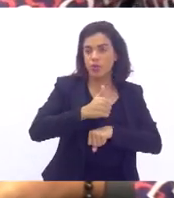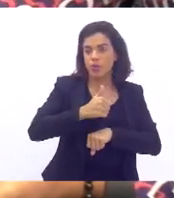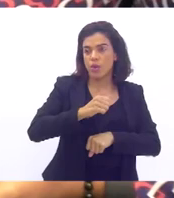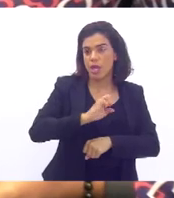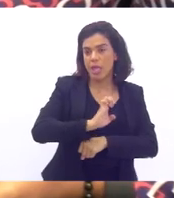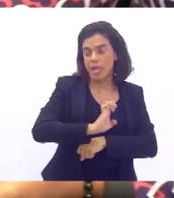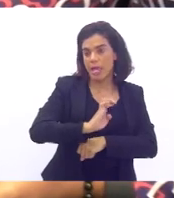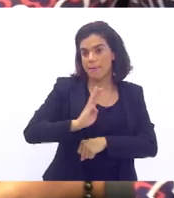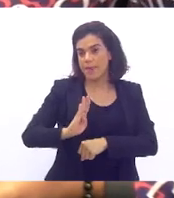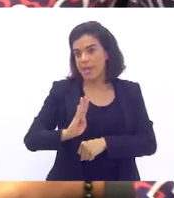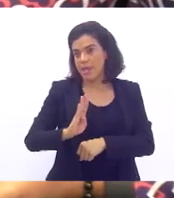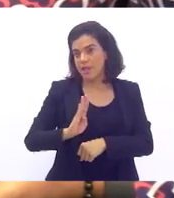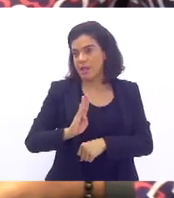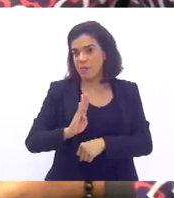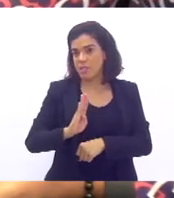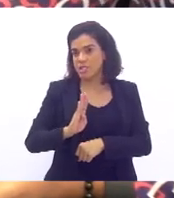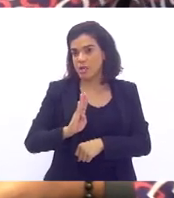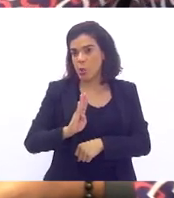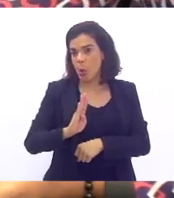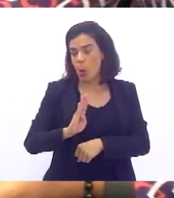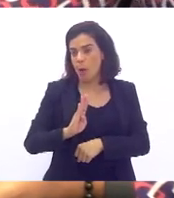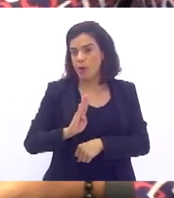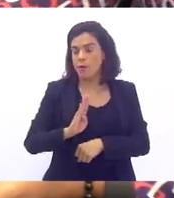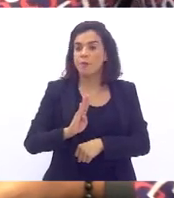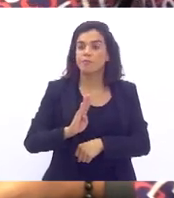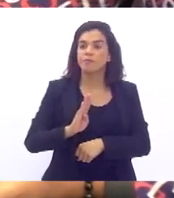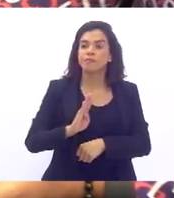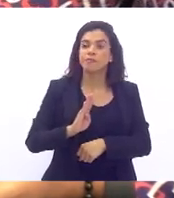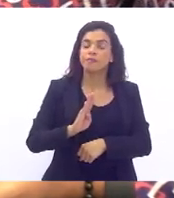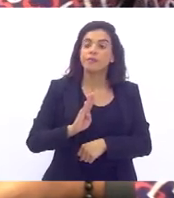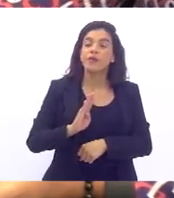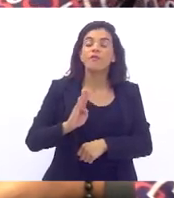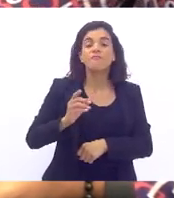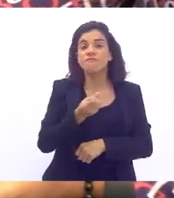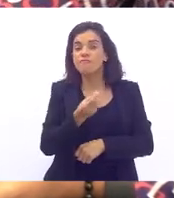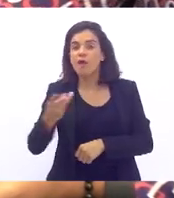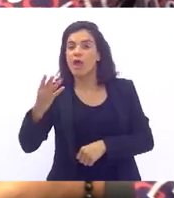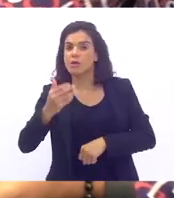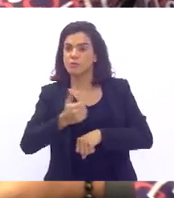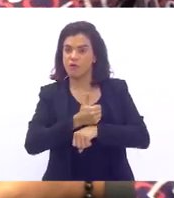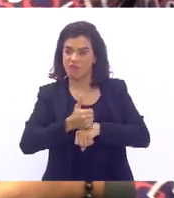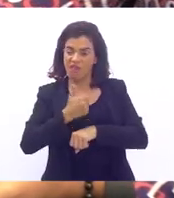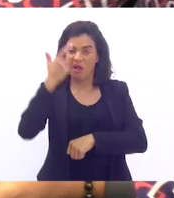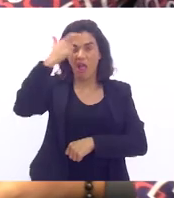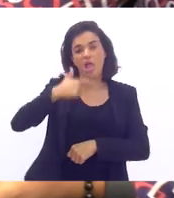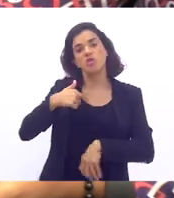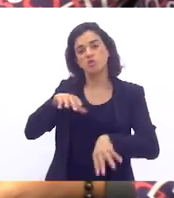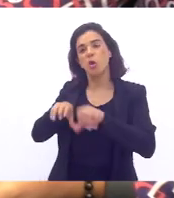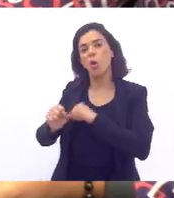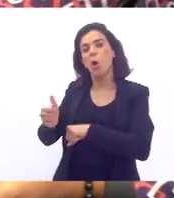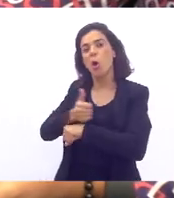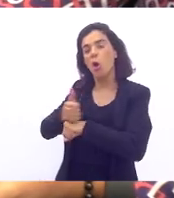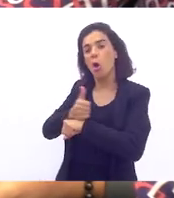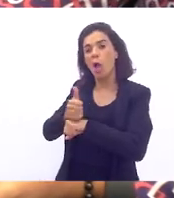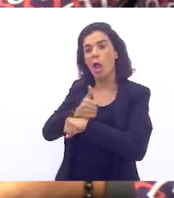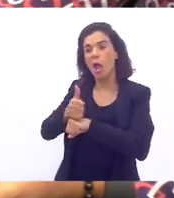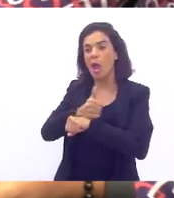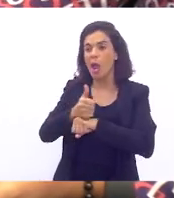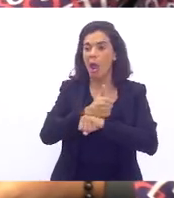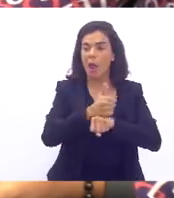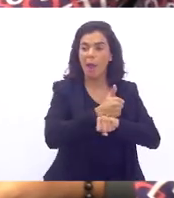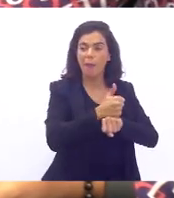o que acontece que muitos desses profissionais que se dizem capacitados eles